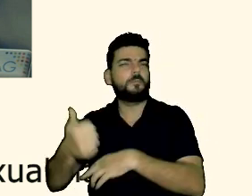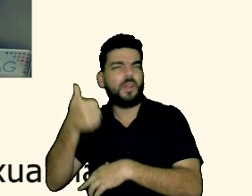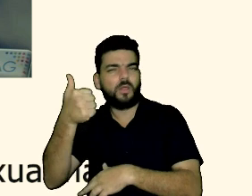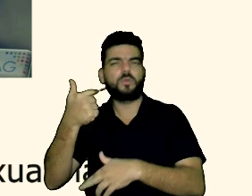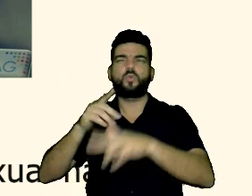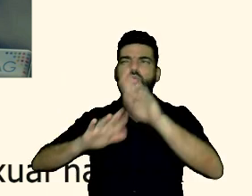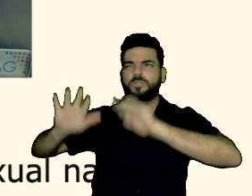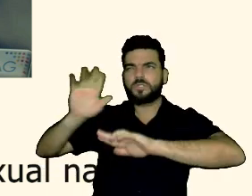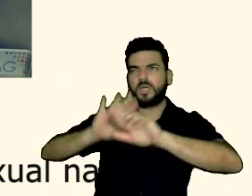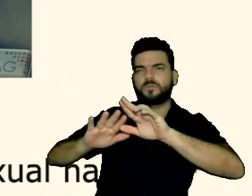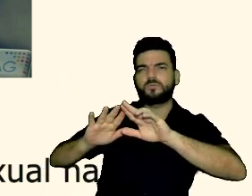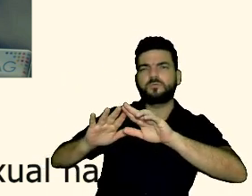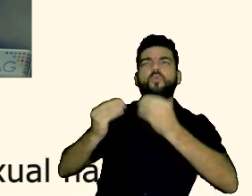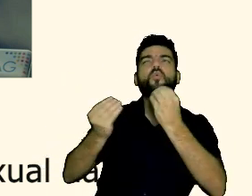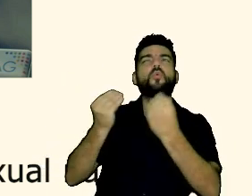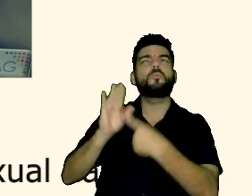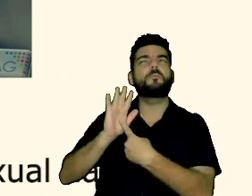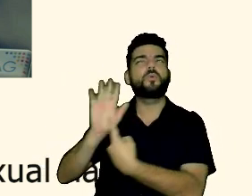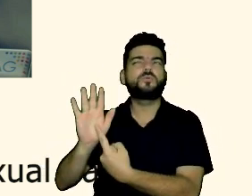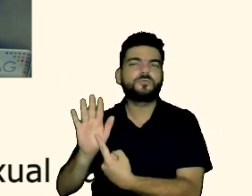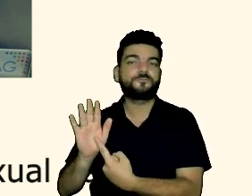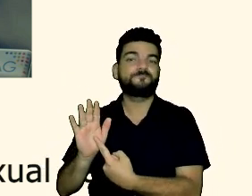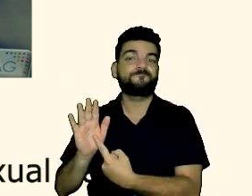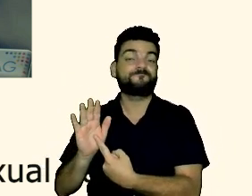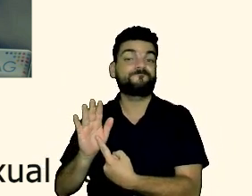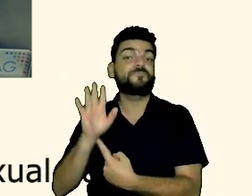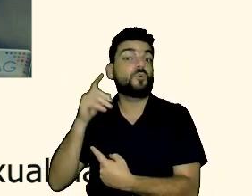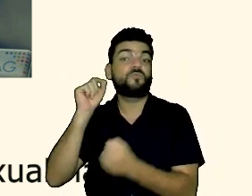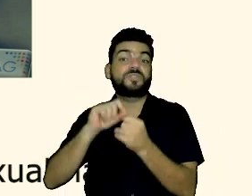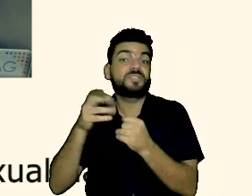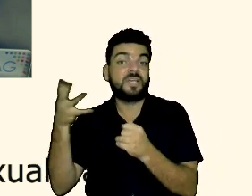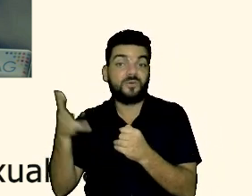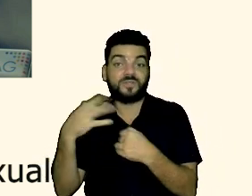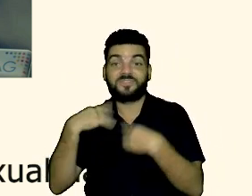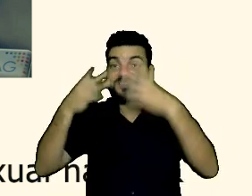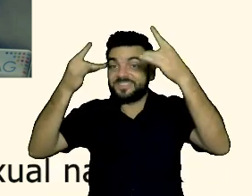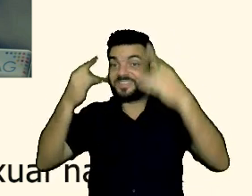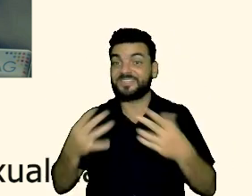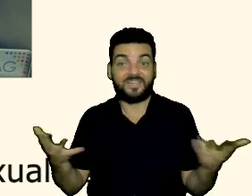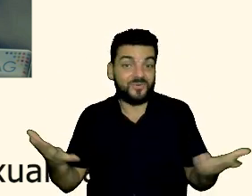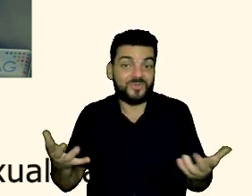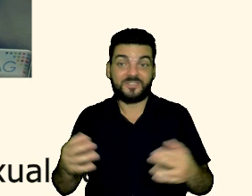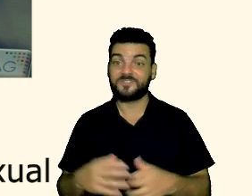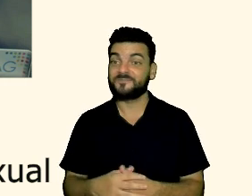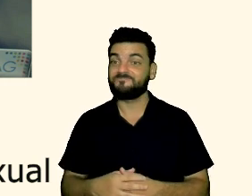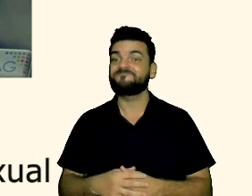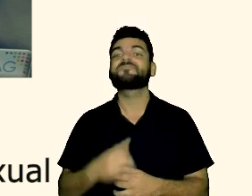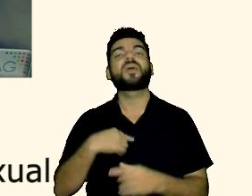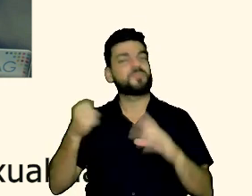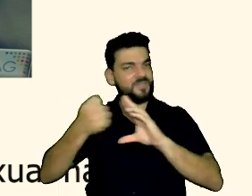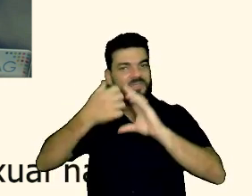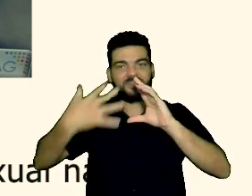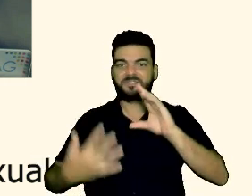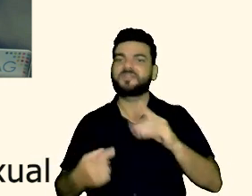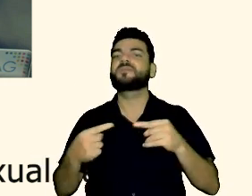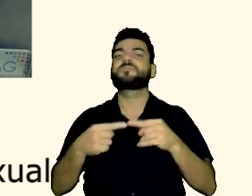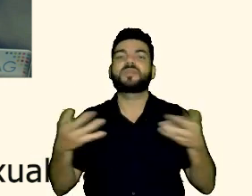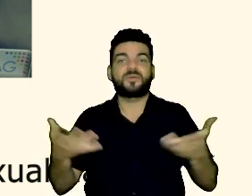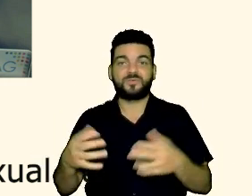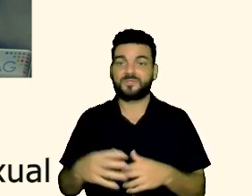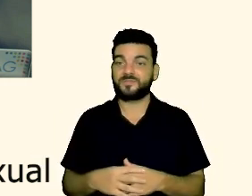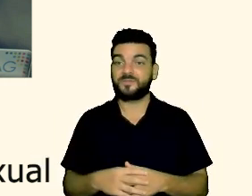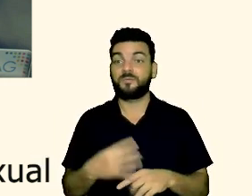aqui na descrição, por exemplo, eu tenho essas características. Por quê? Porque o nosso interlocutor está imaginando e